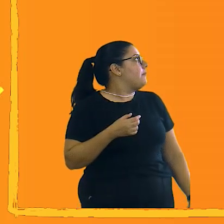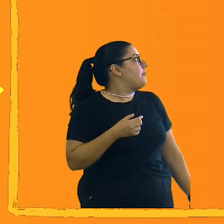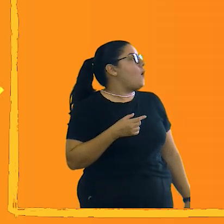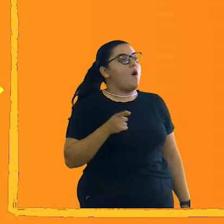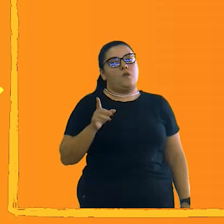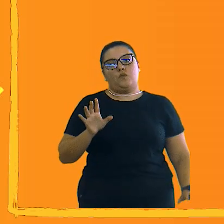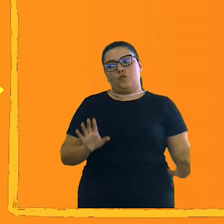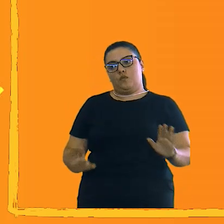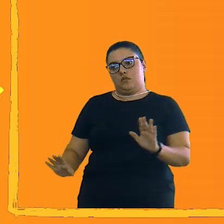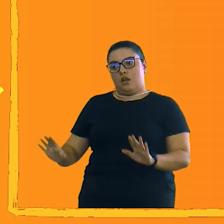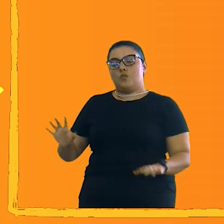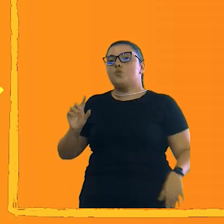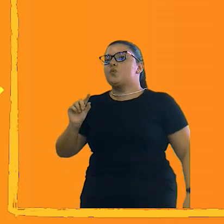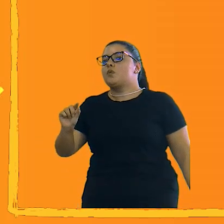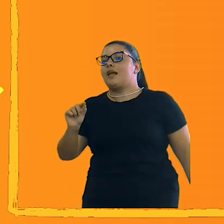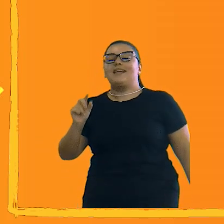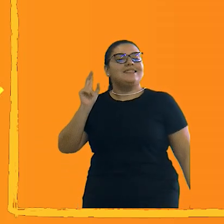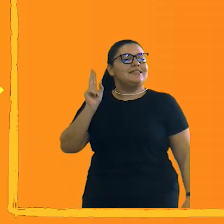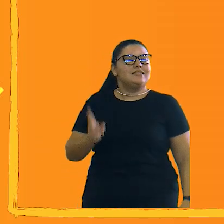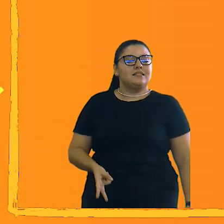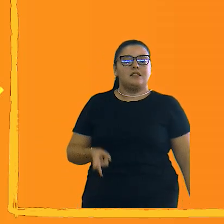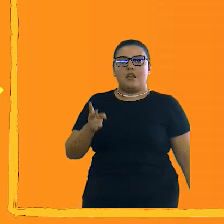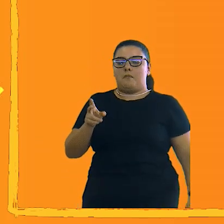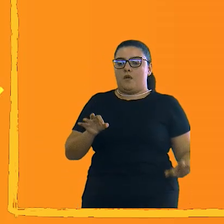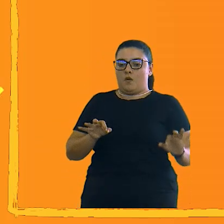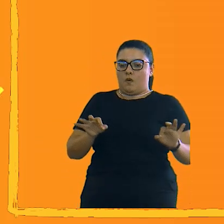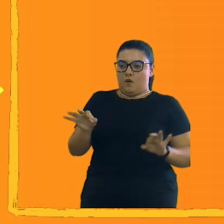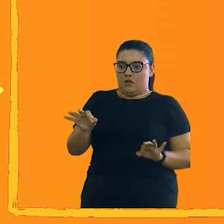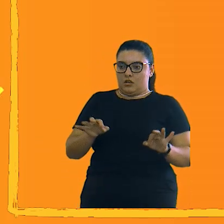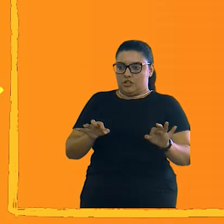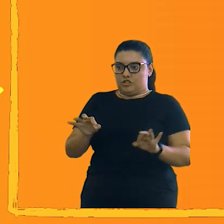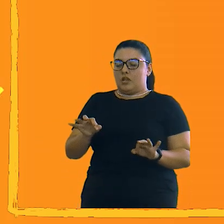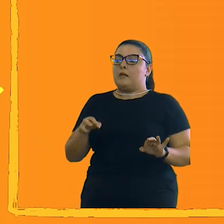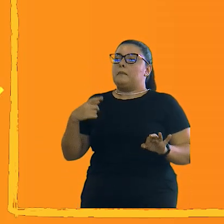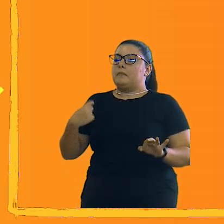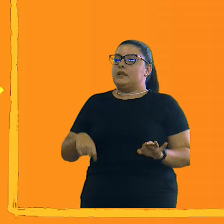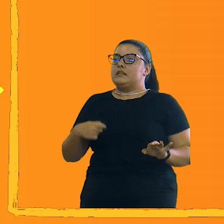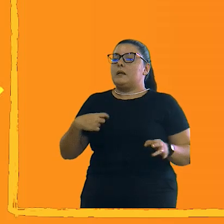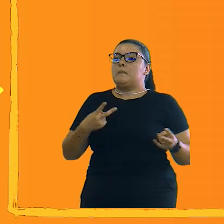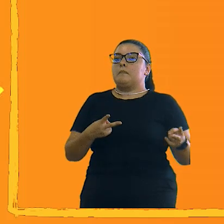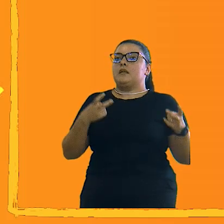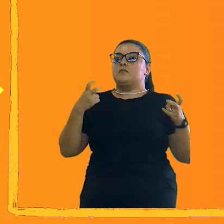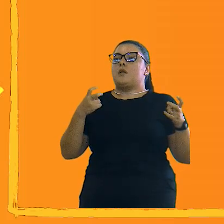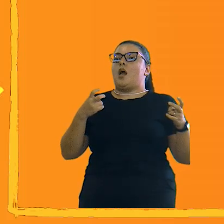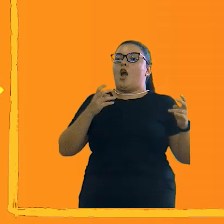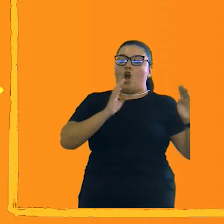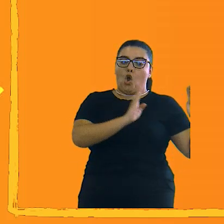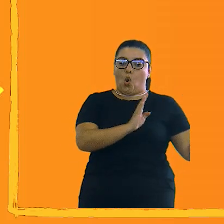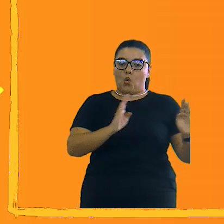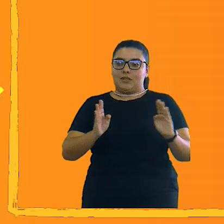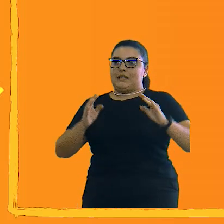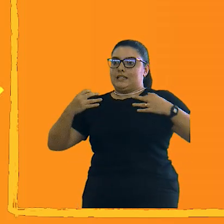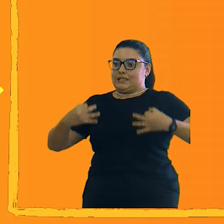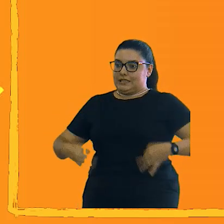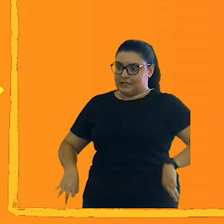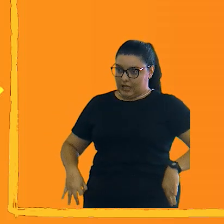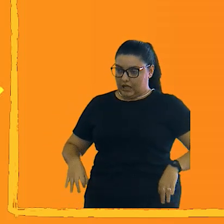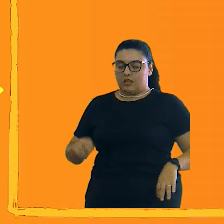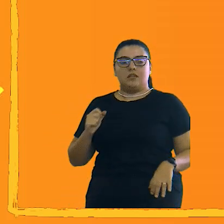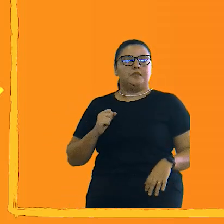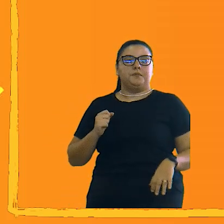ter cuidado toda vez que eu vou montar uma razão eu tenho que observar a ordem que eu vou